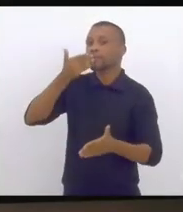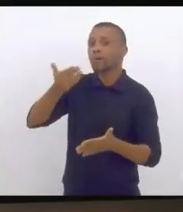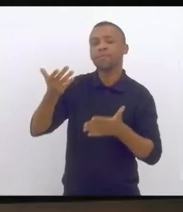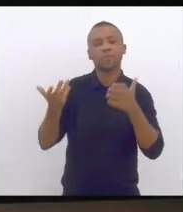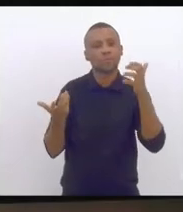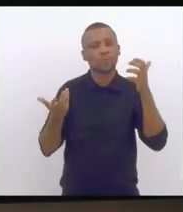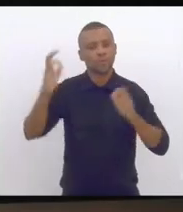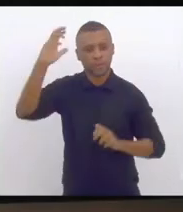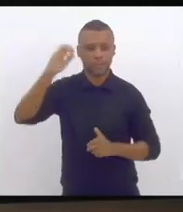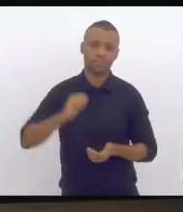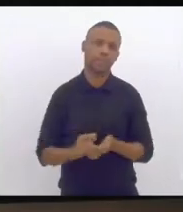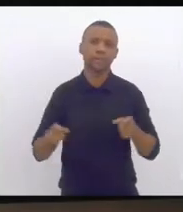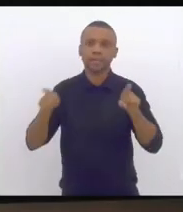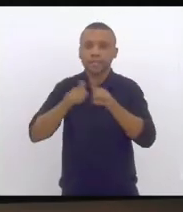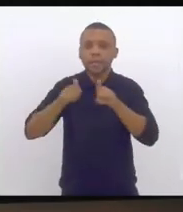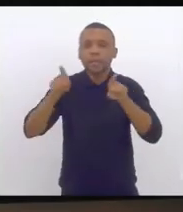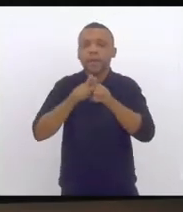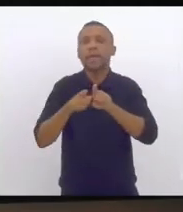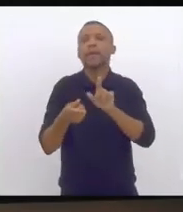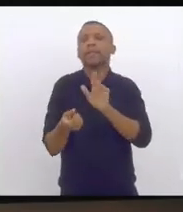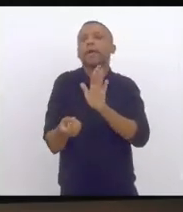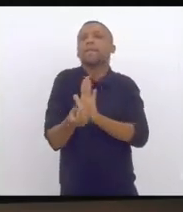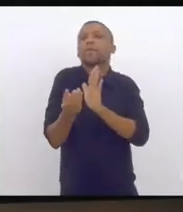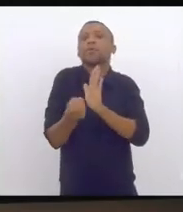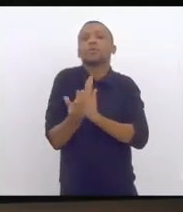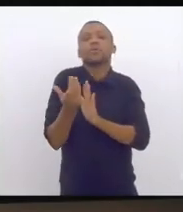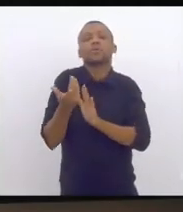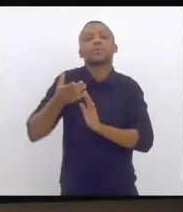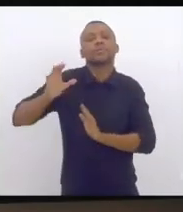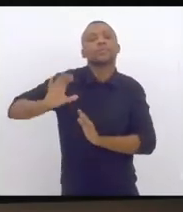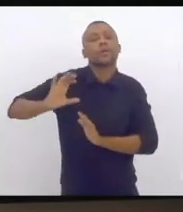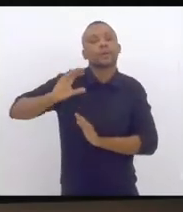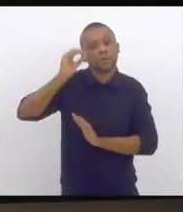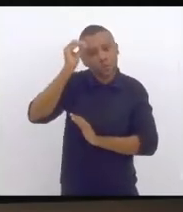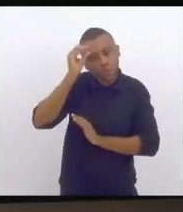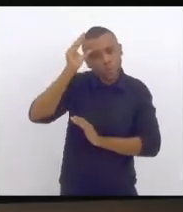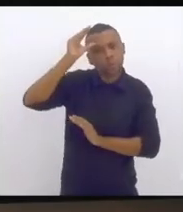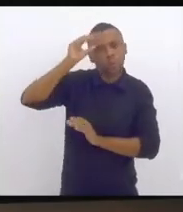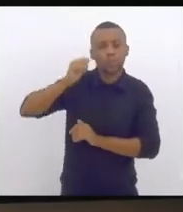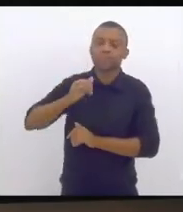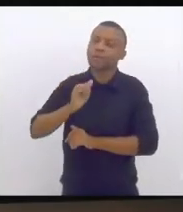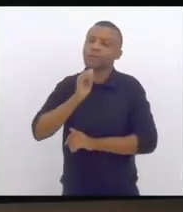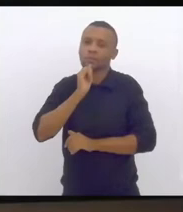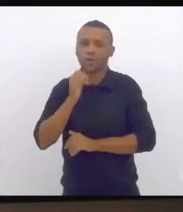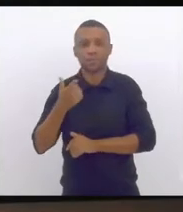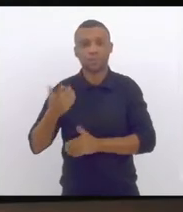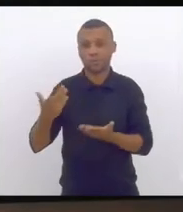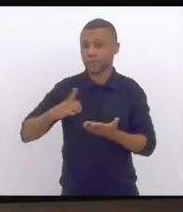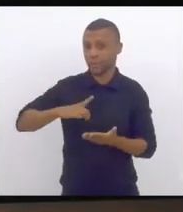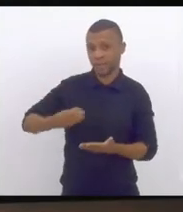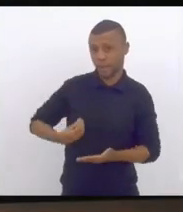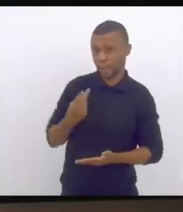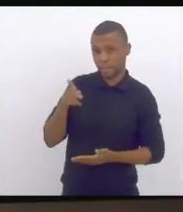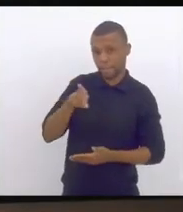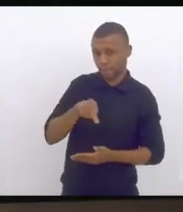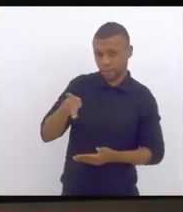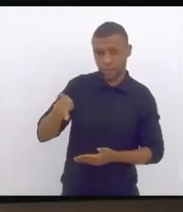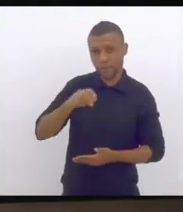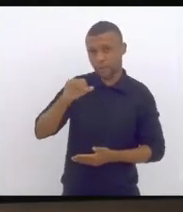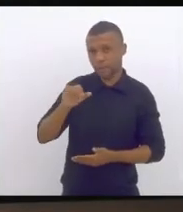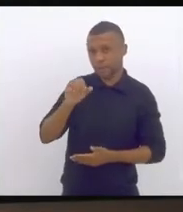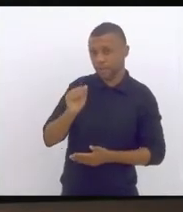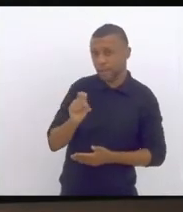também da produção de ciência, de conhecimento. A gente tem aqui presente a professora Jaqueline, da